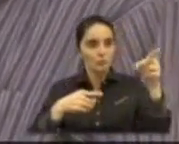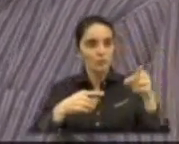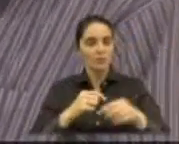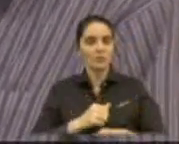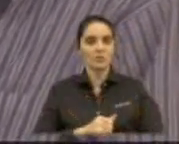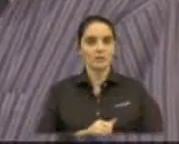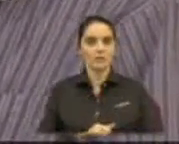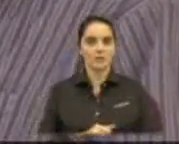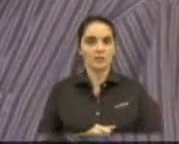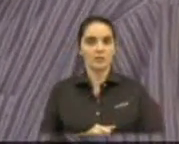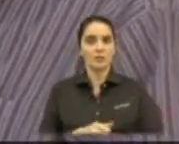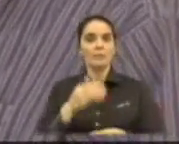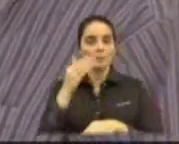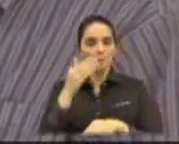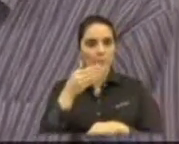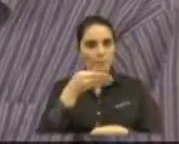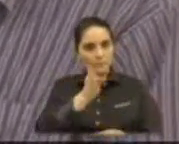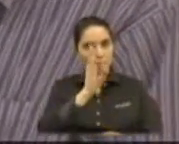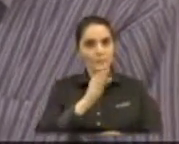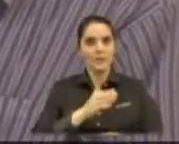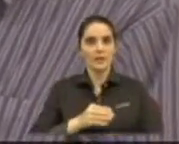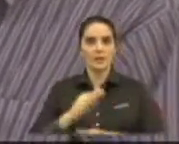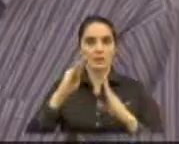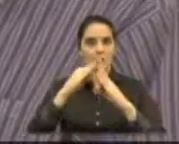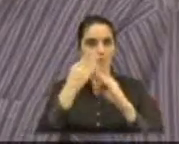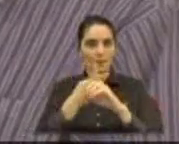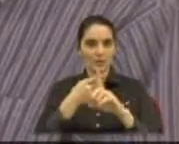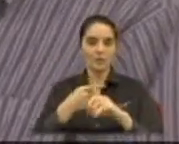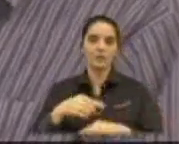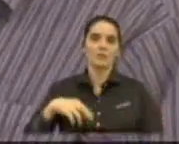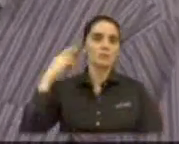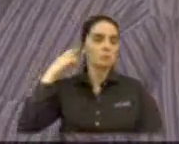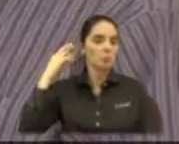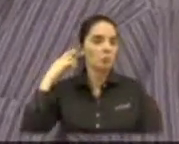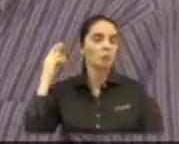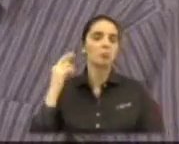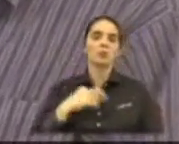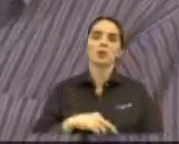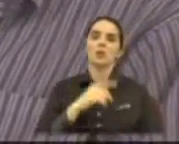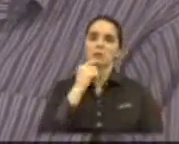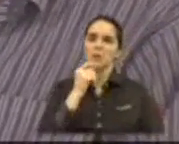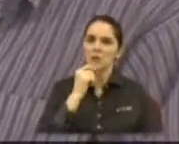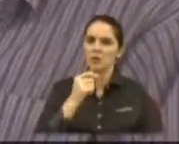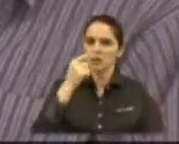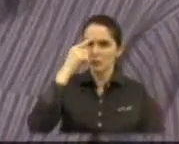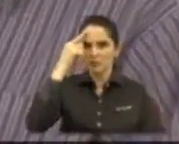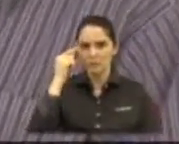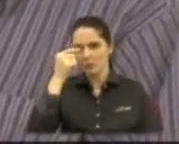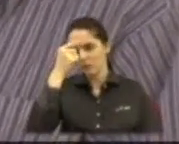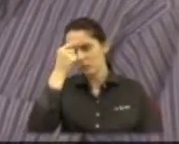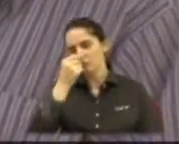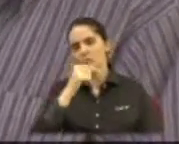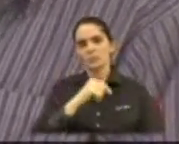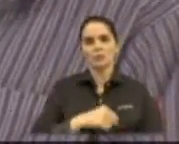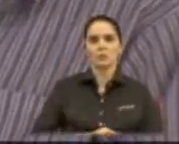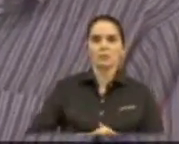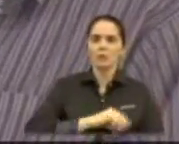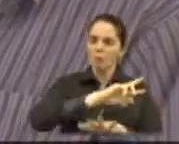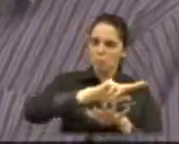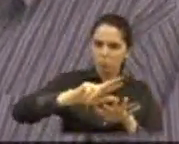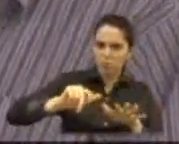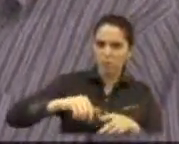praticante. Vereador Ronei, talvez vereador Raul, vereador Érica, vereador Aloysio, vereador Dinho, vereador